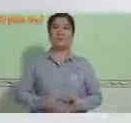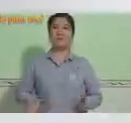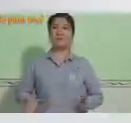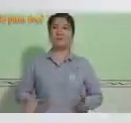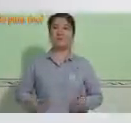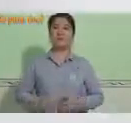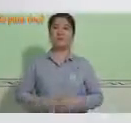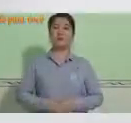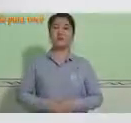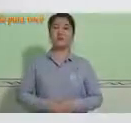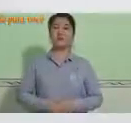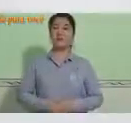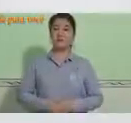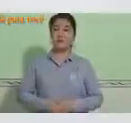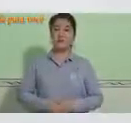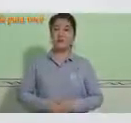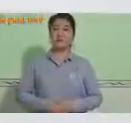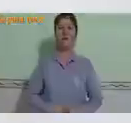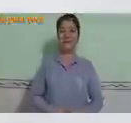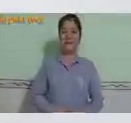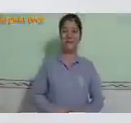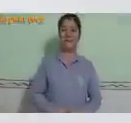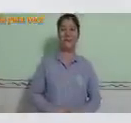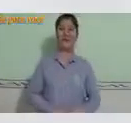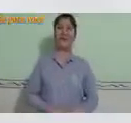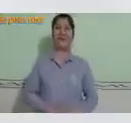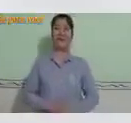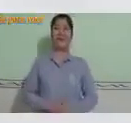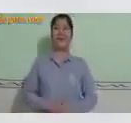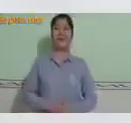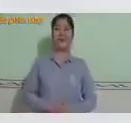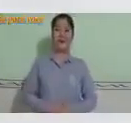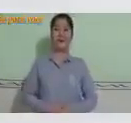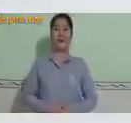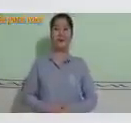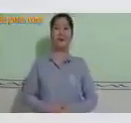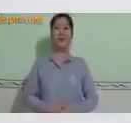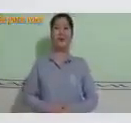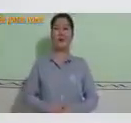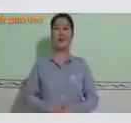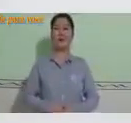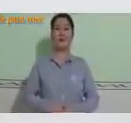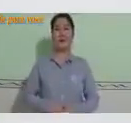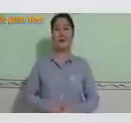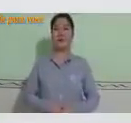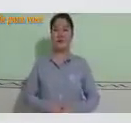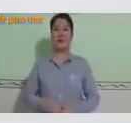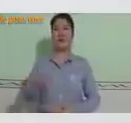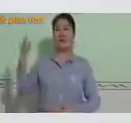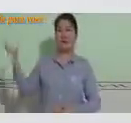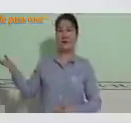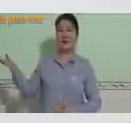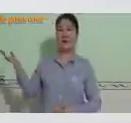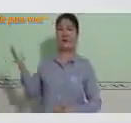no entanto vi blog e o hr mnlm milena também tem várias vantagens de rua contribuindo para